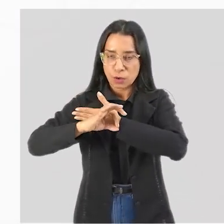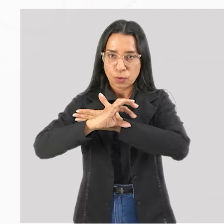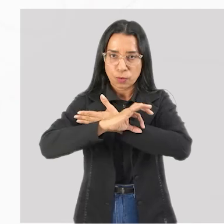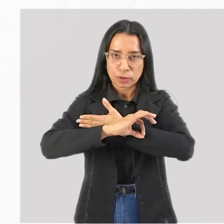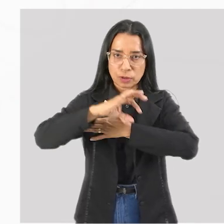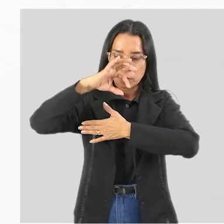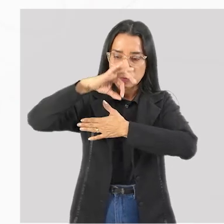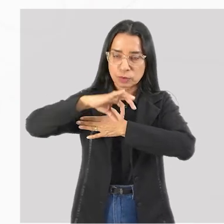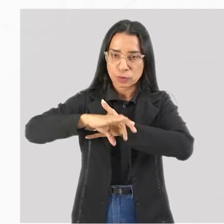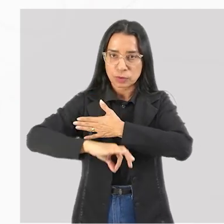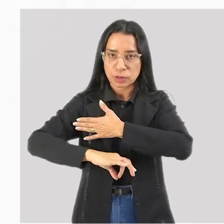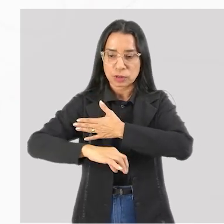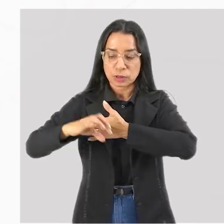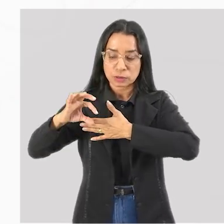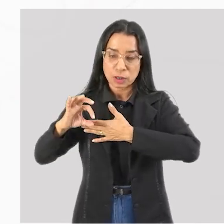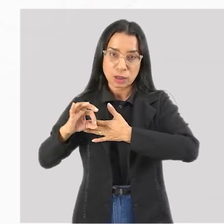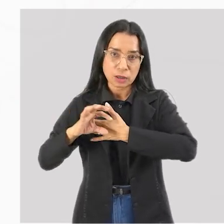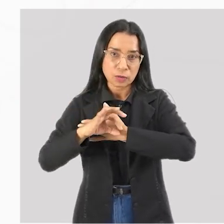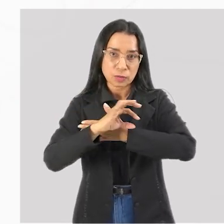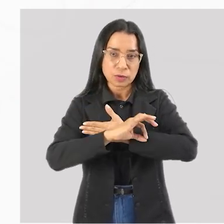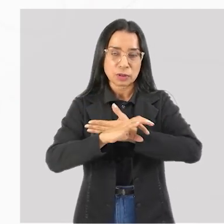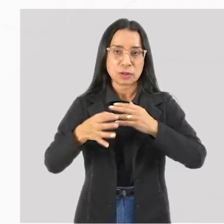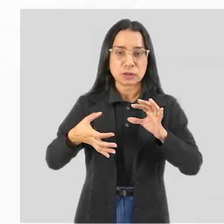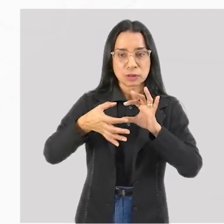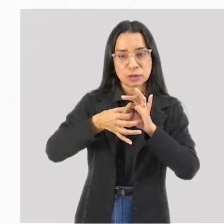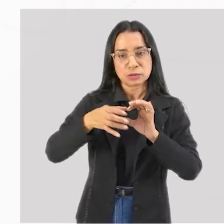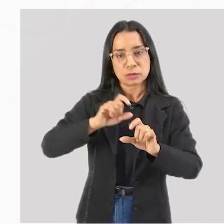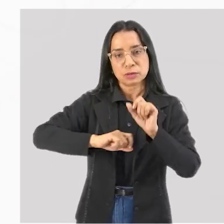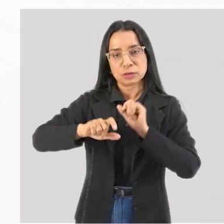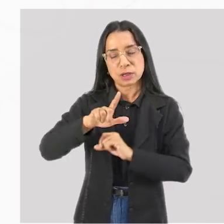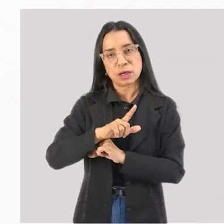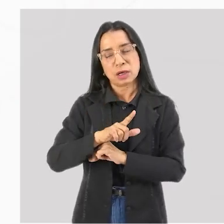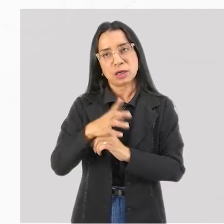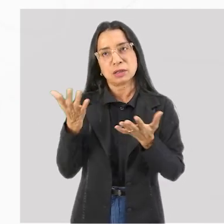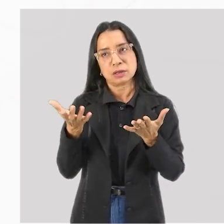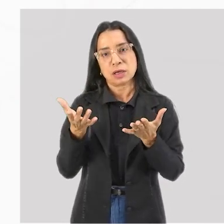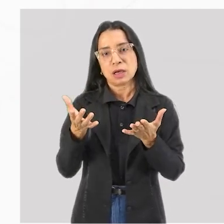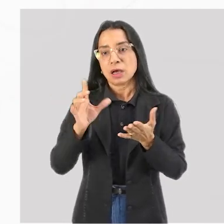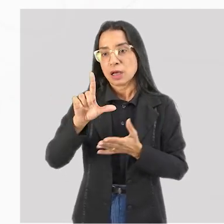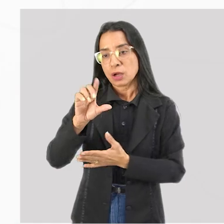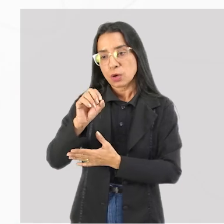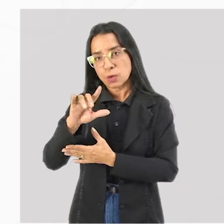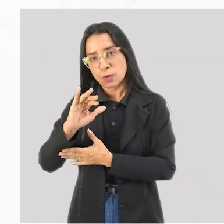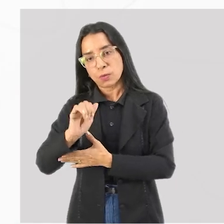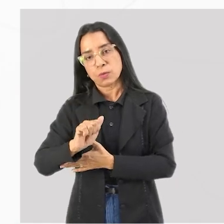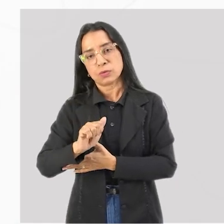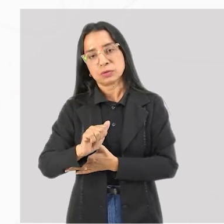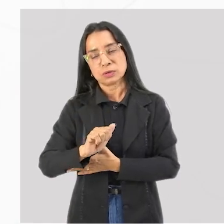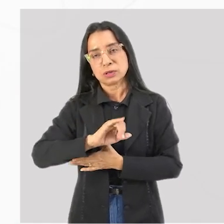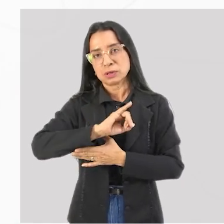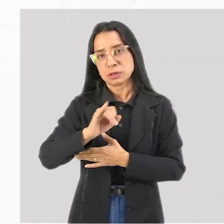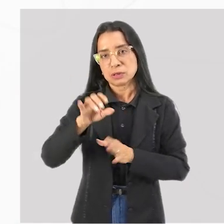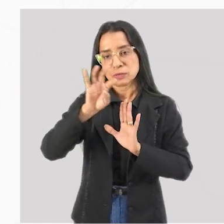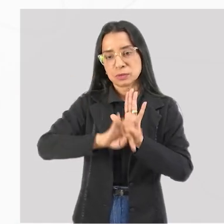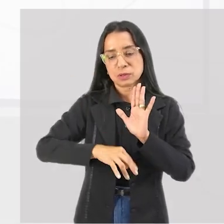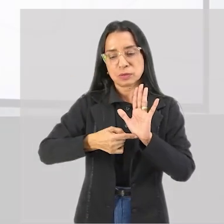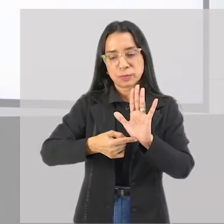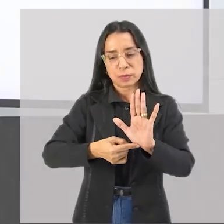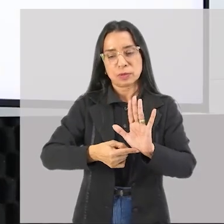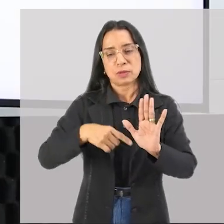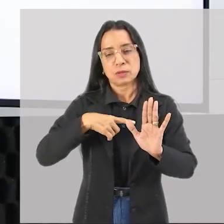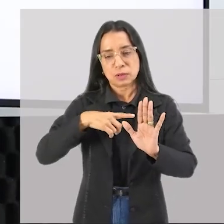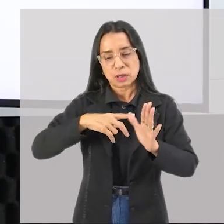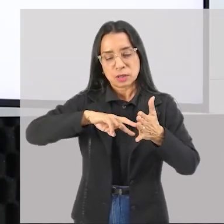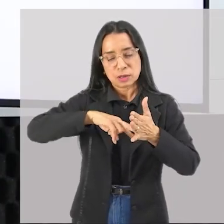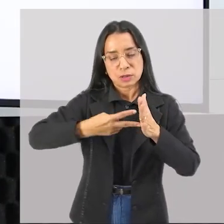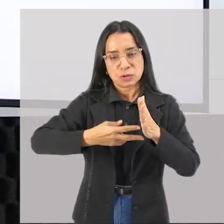A coerência está associada à lógica, né? Se aquele texto que você está apresentando, se ele faz sentido. A coesão é se